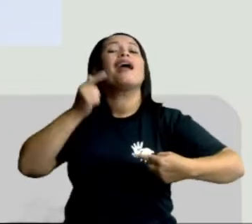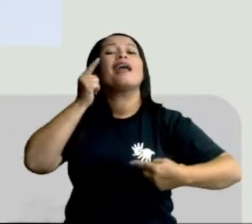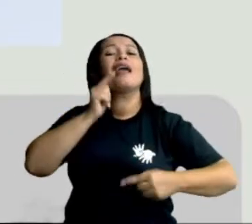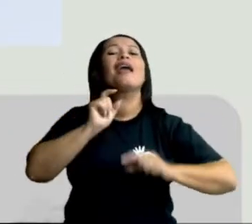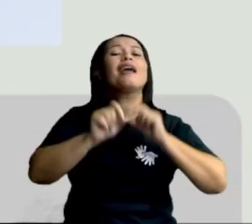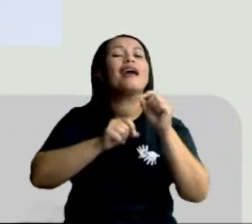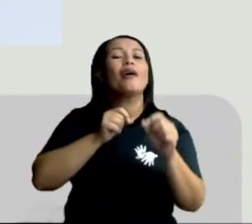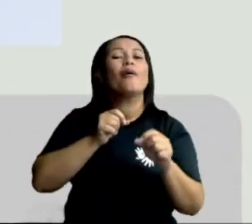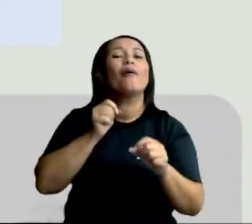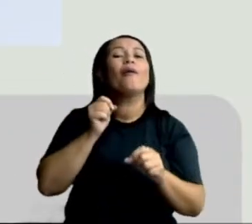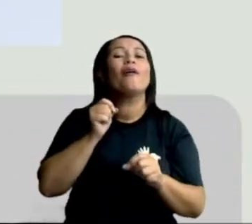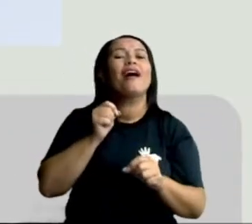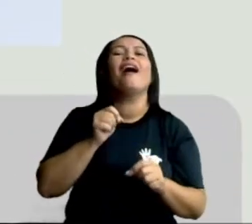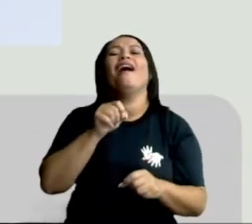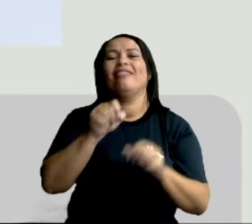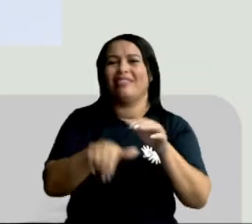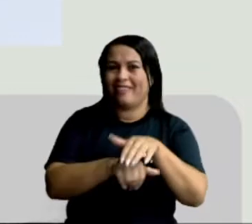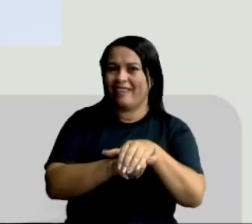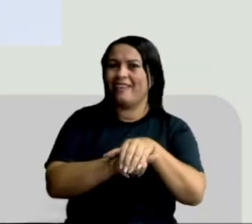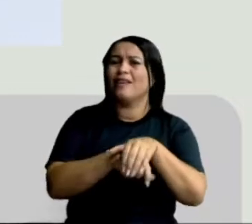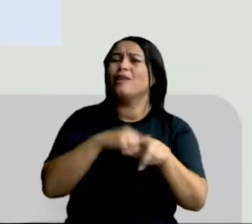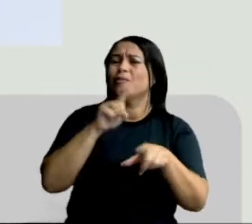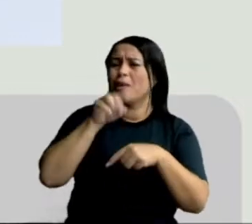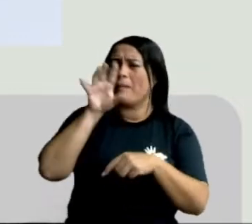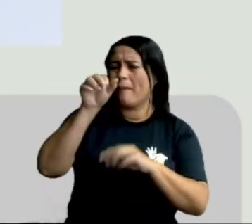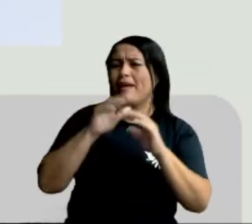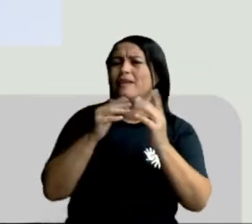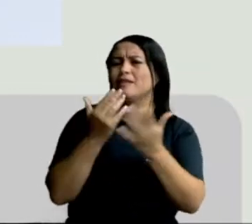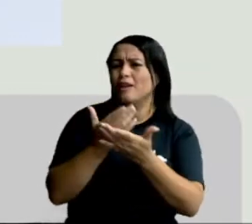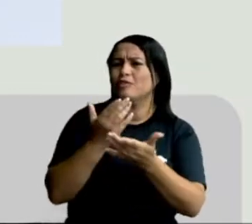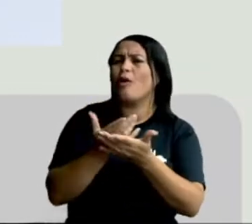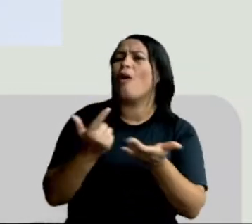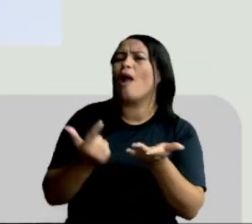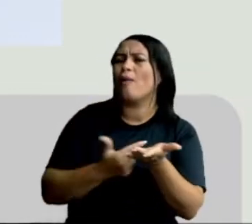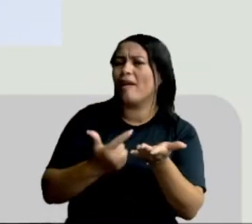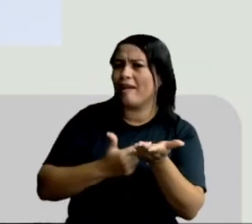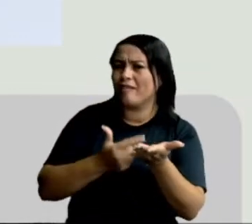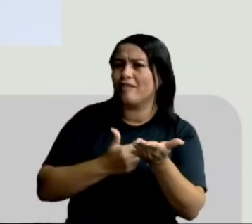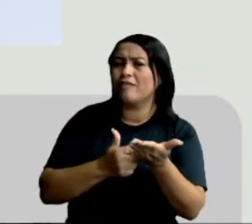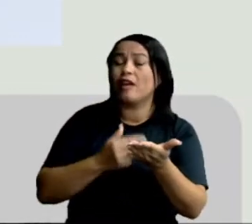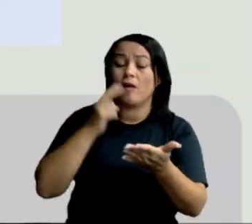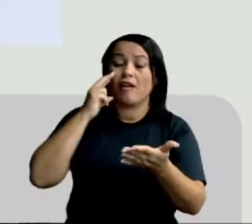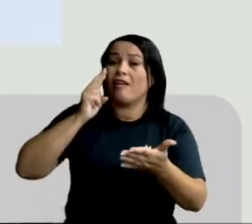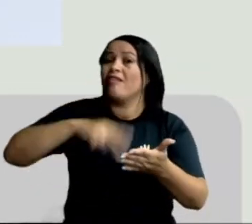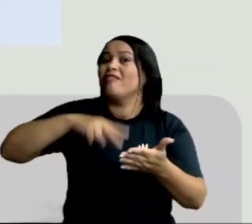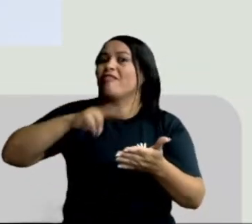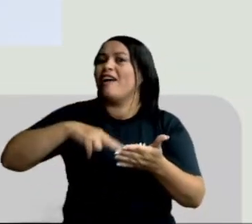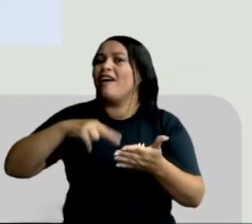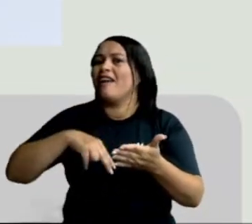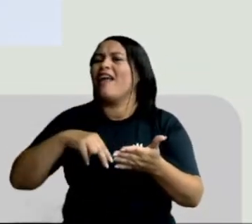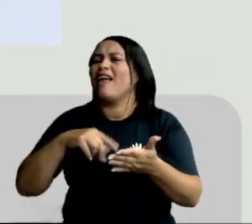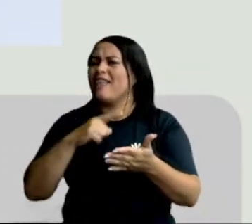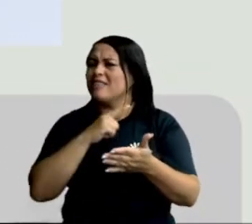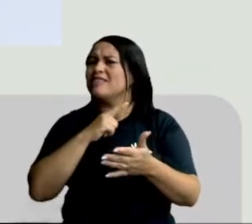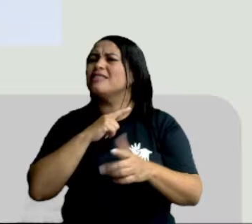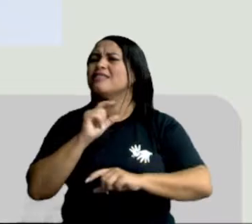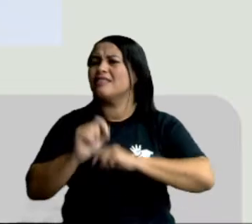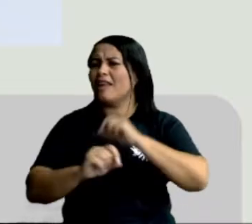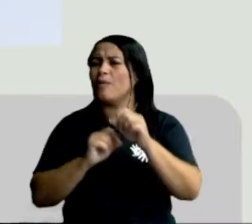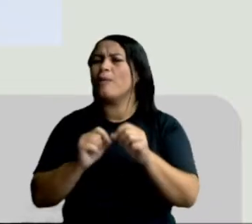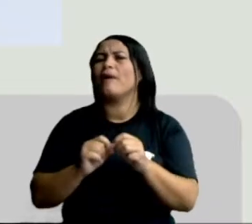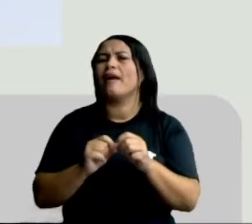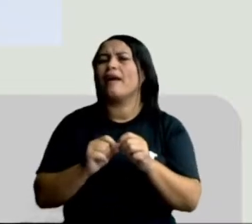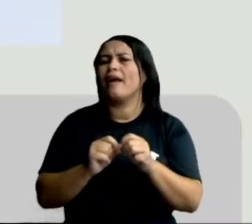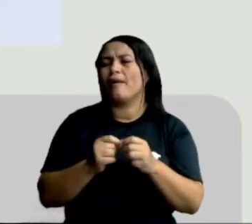tartaruga. Depois você pega um livrinho na escola e procura ver se tem o livrinho com